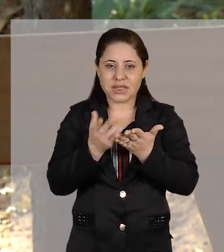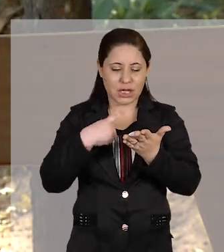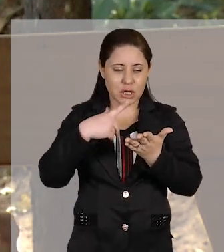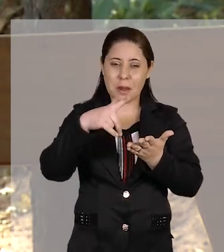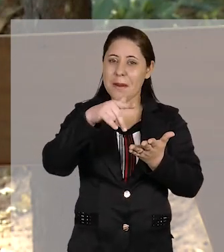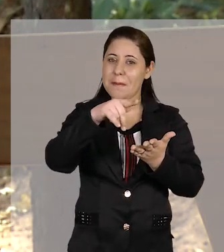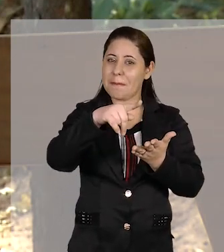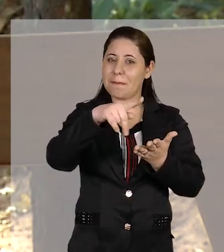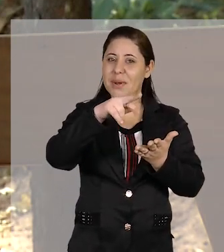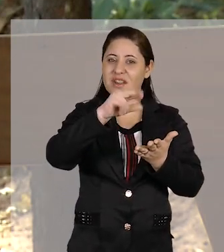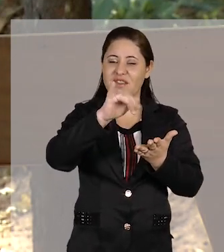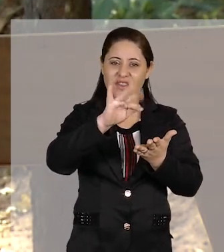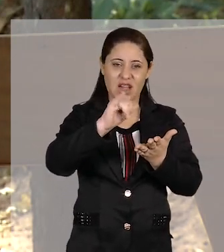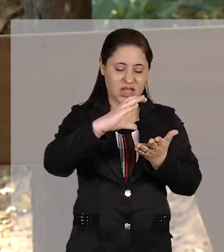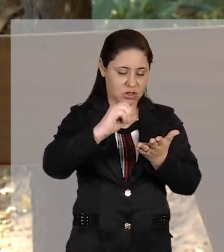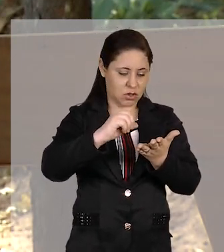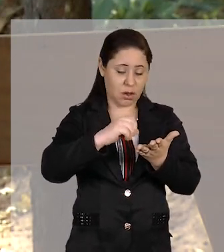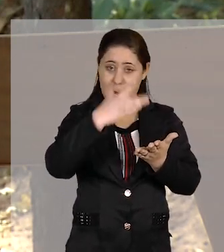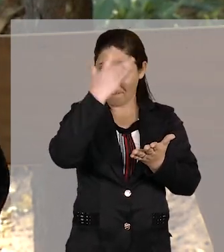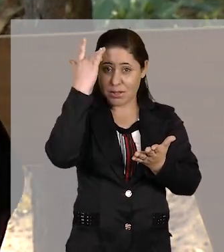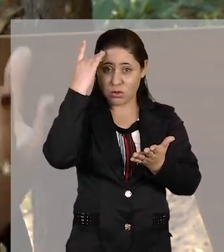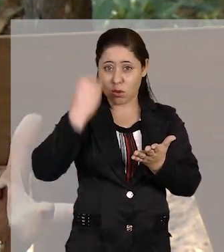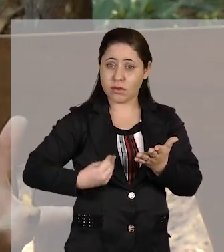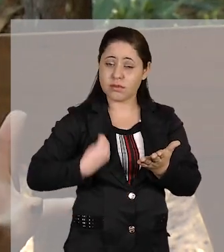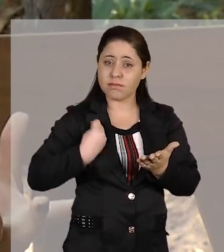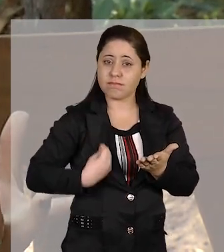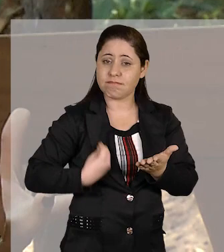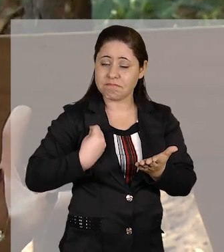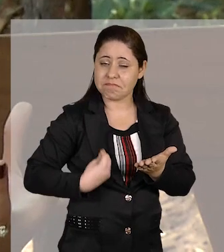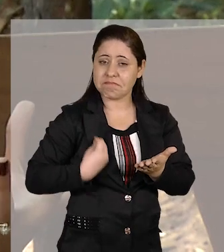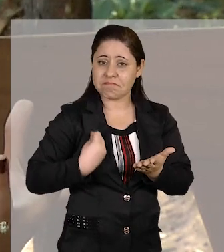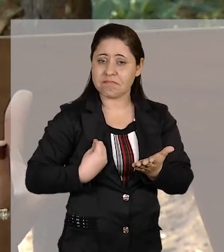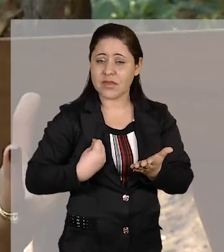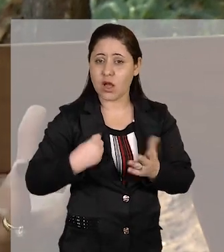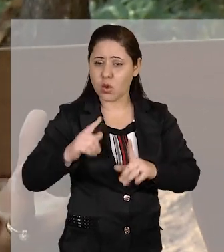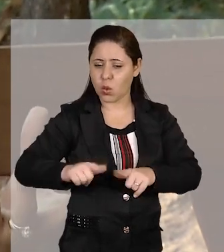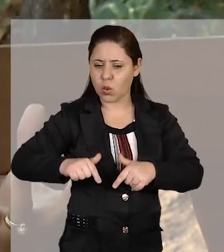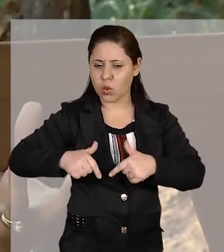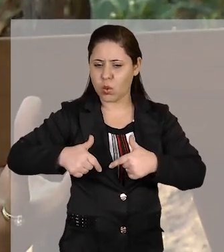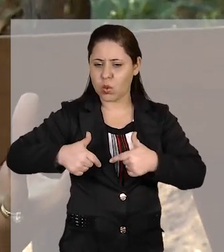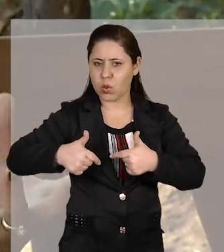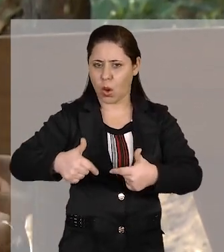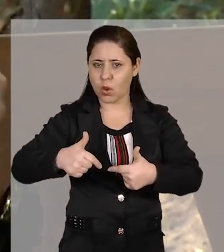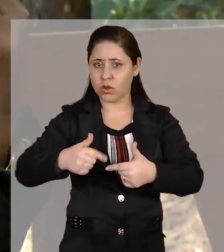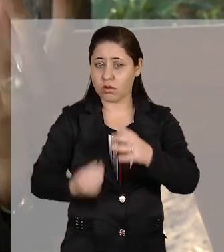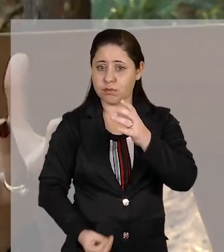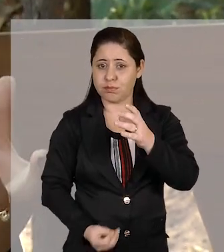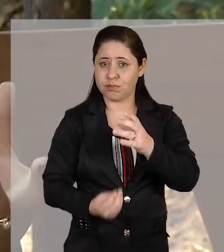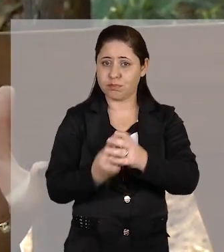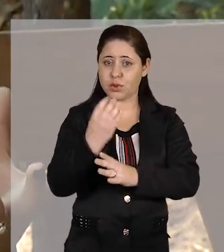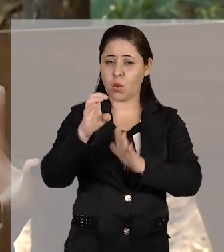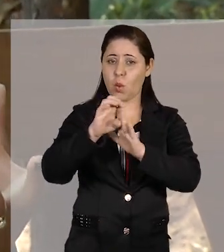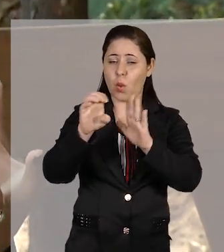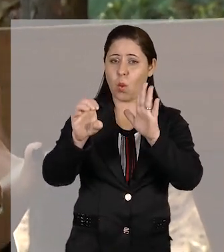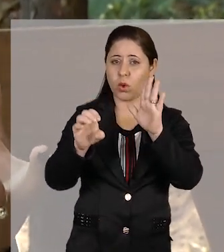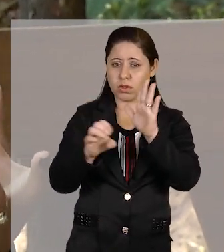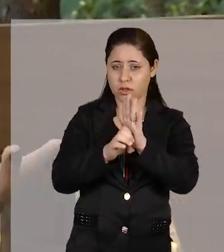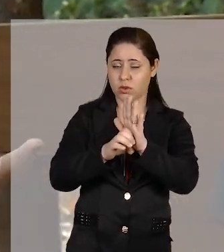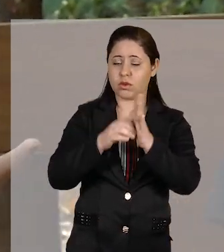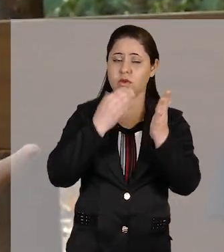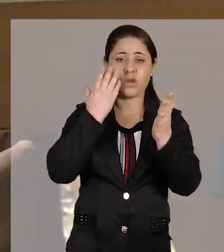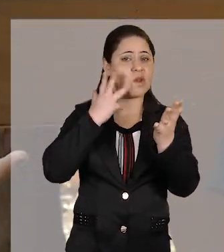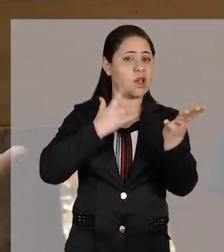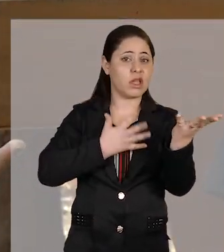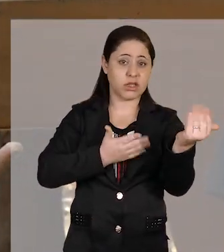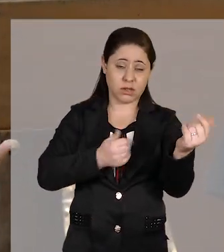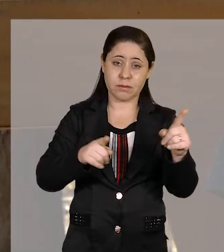deu. Porque é uma pessoa que fez parte da luta para instituir o Estatuto da Criança e do